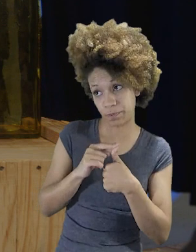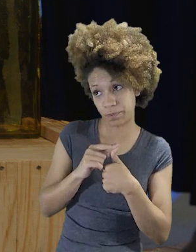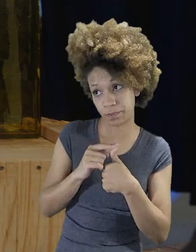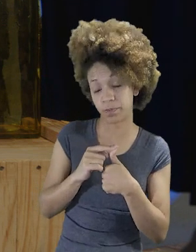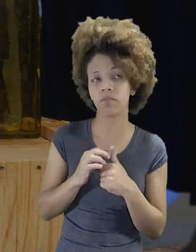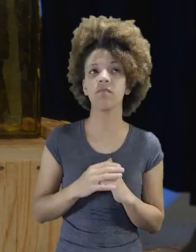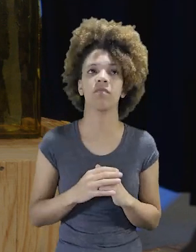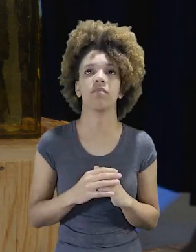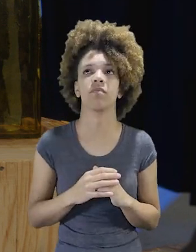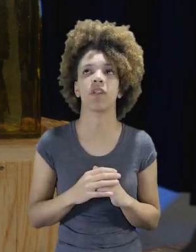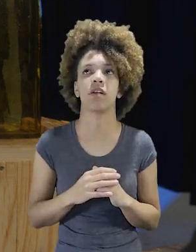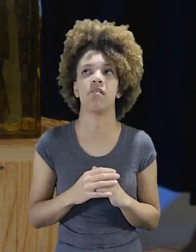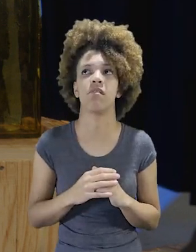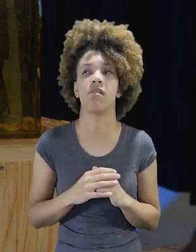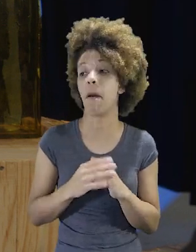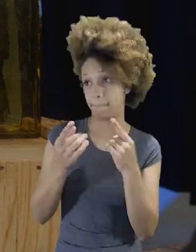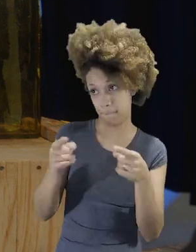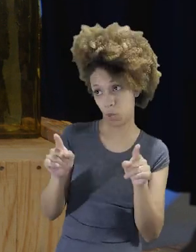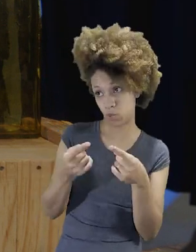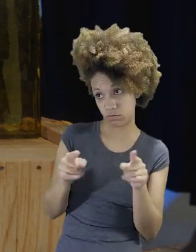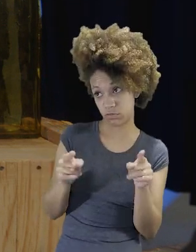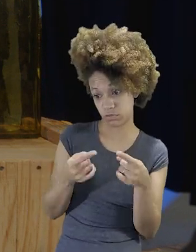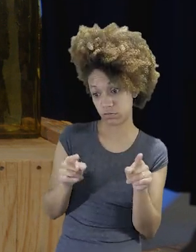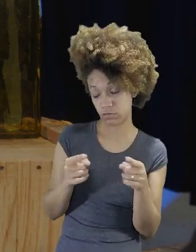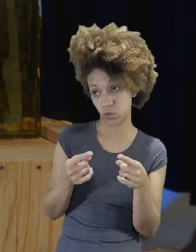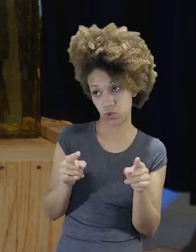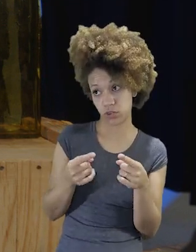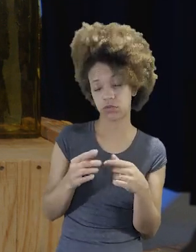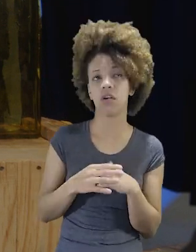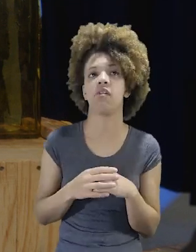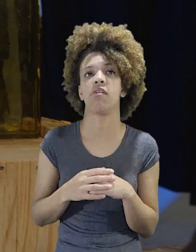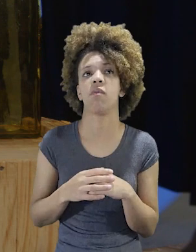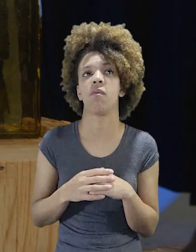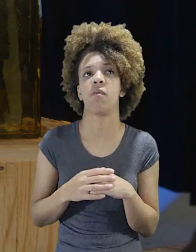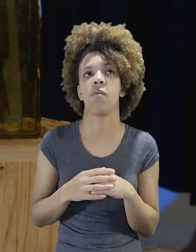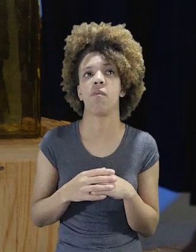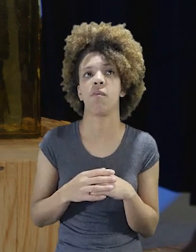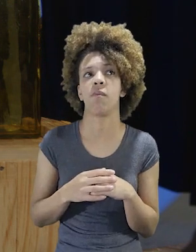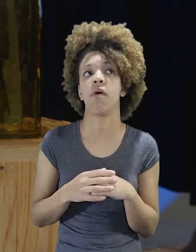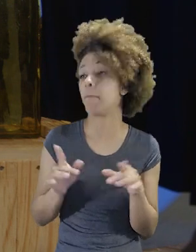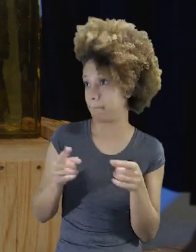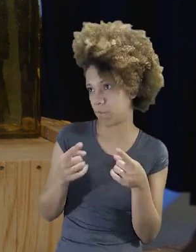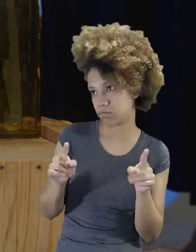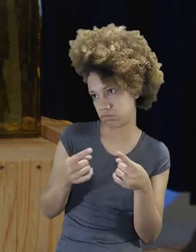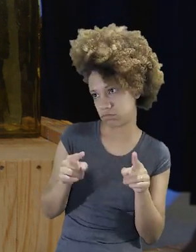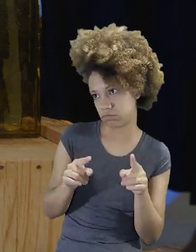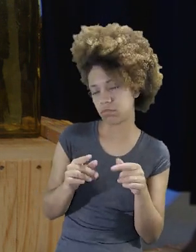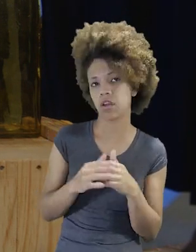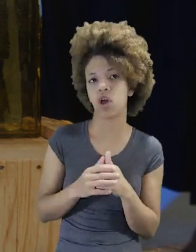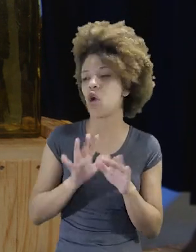né a música em todas as épocas eles